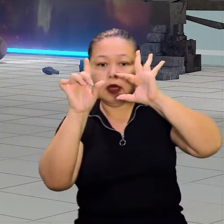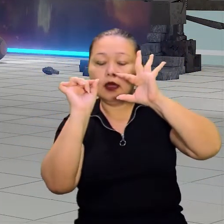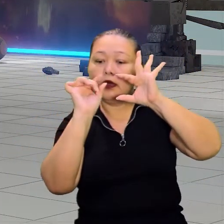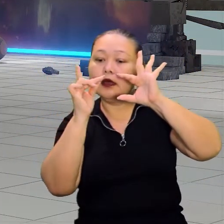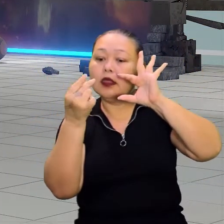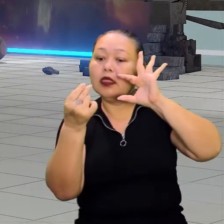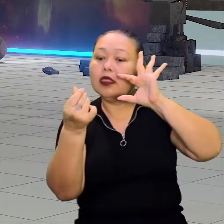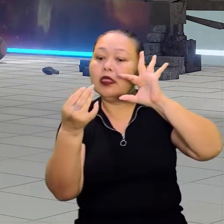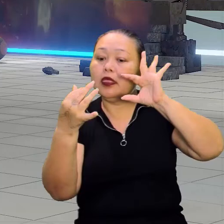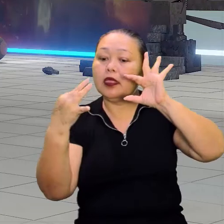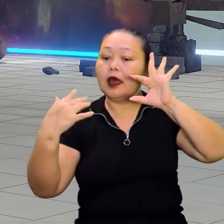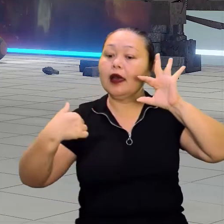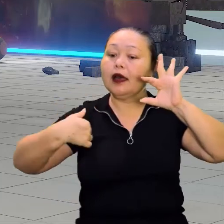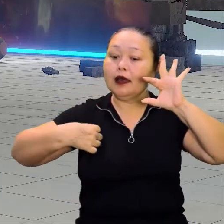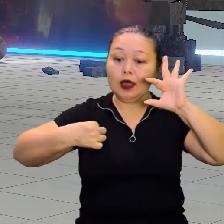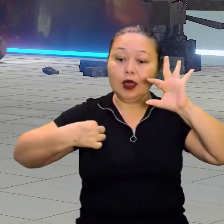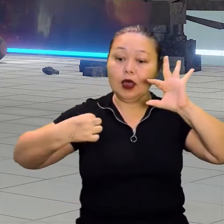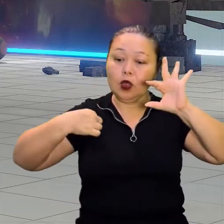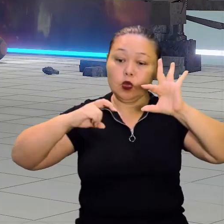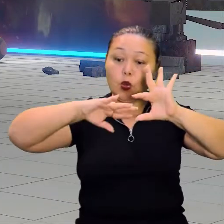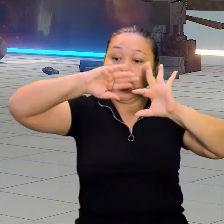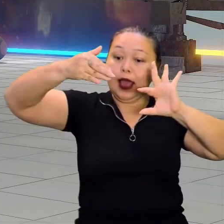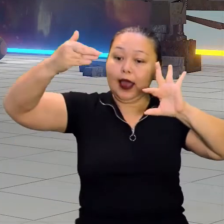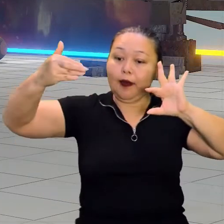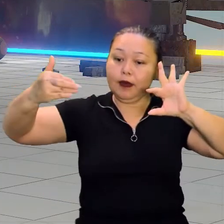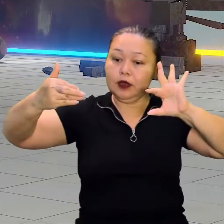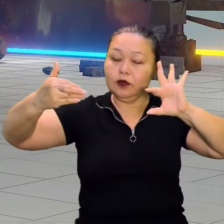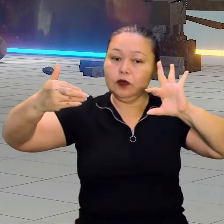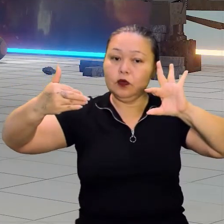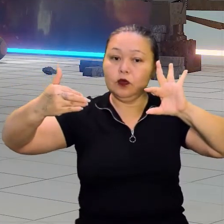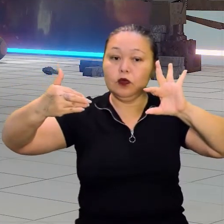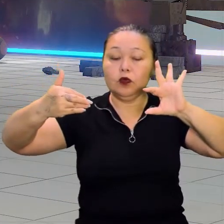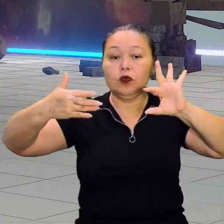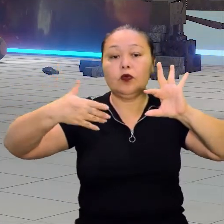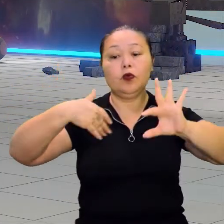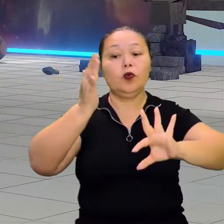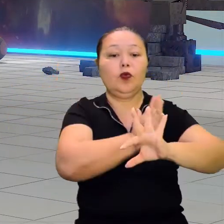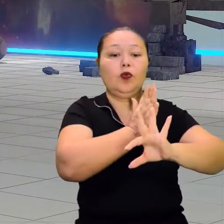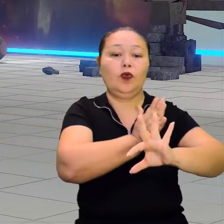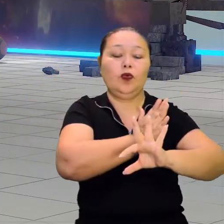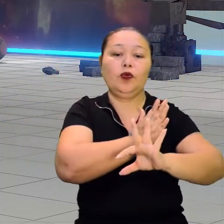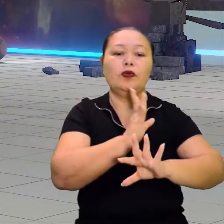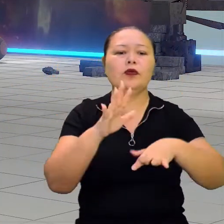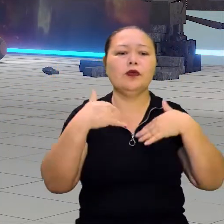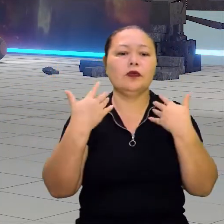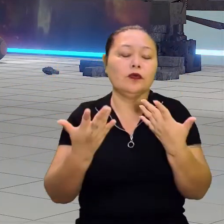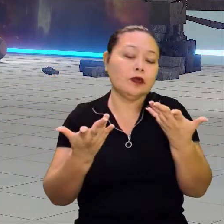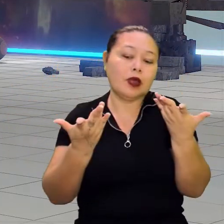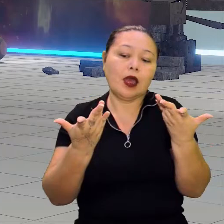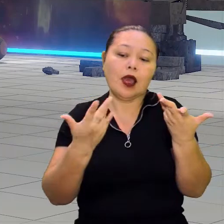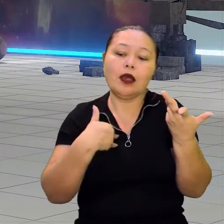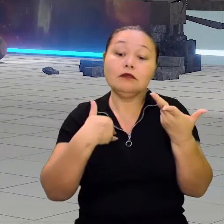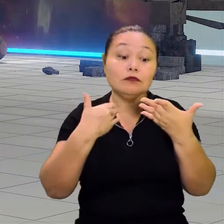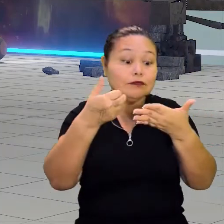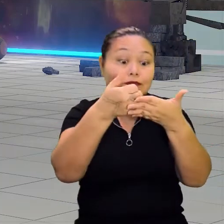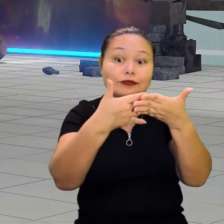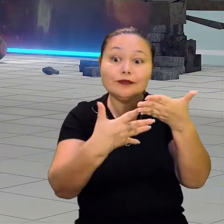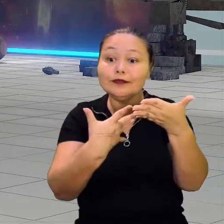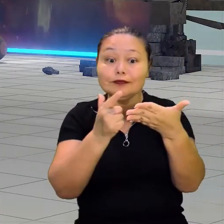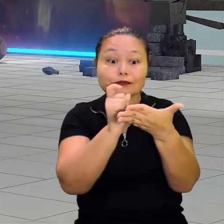linha do camelo. Então, ela passava. Mas o rico entrava no reino do céu. Então, tem muito da